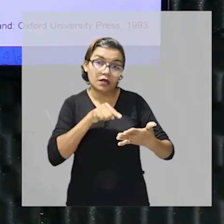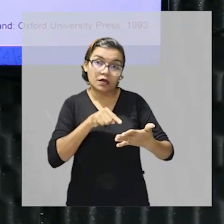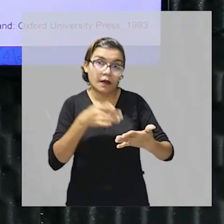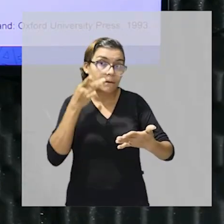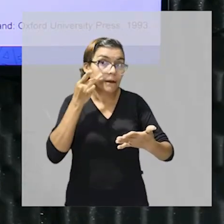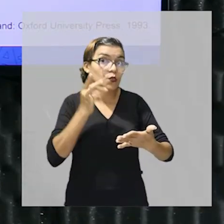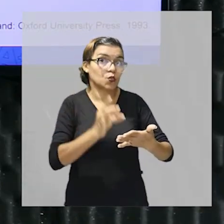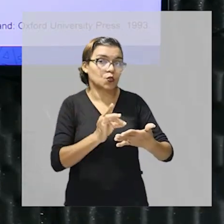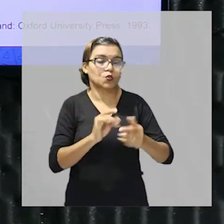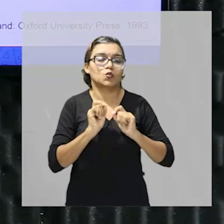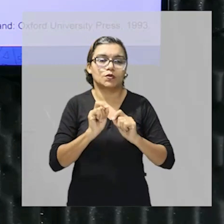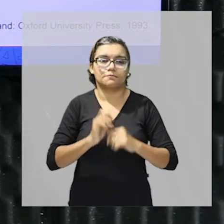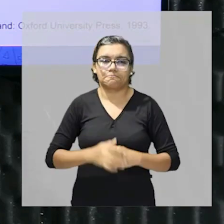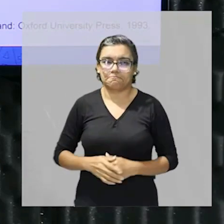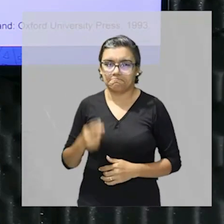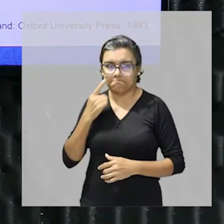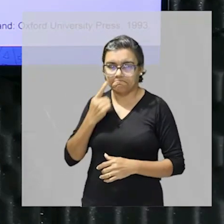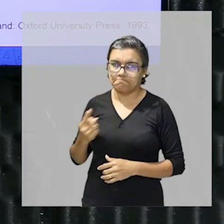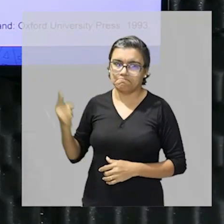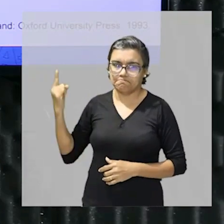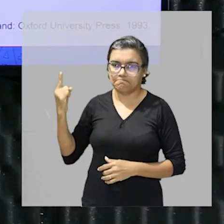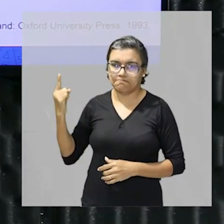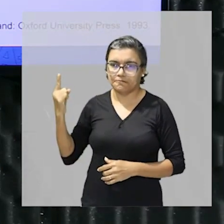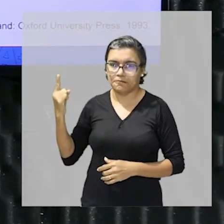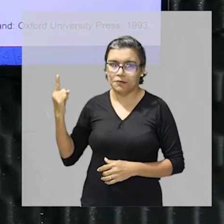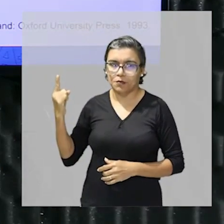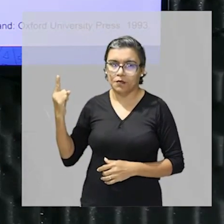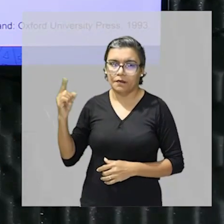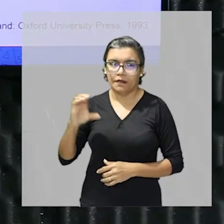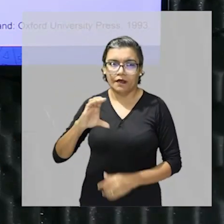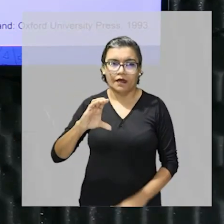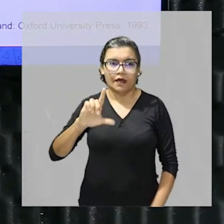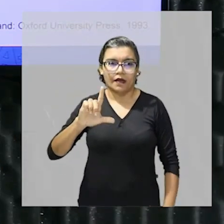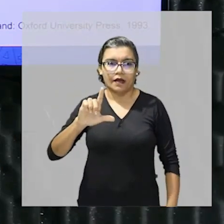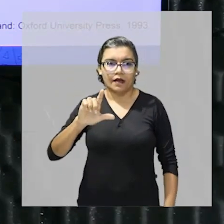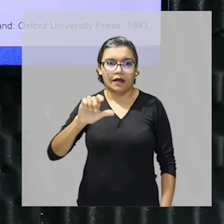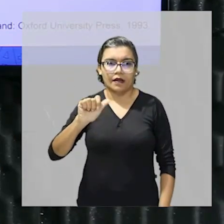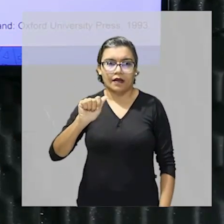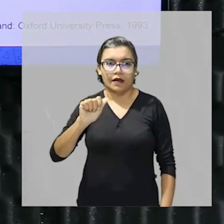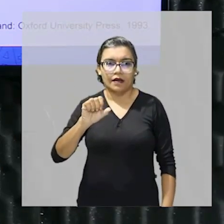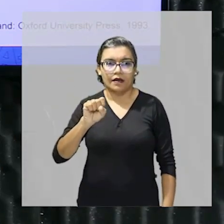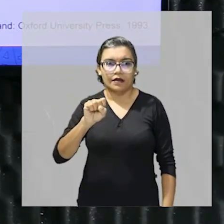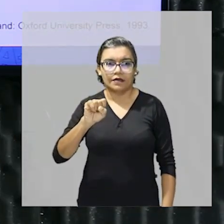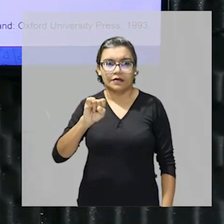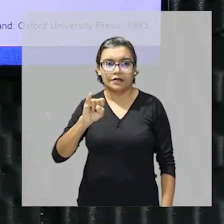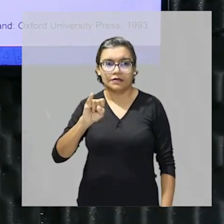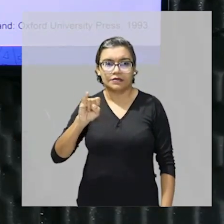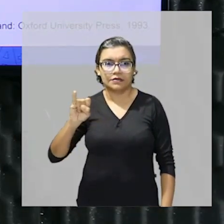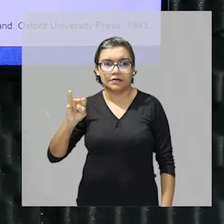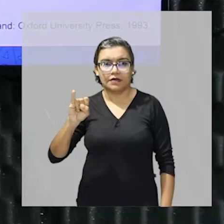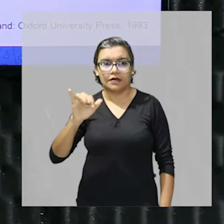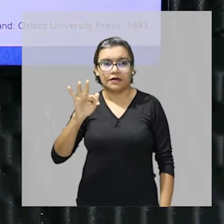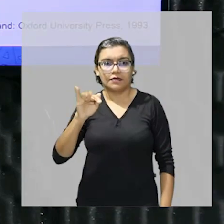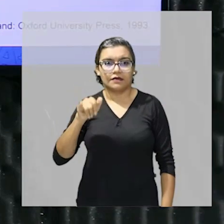atenção. Classifying, que é o título, é uma palavra cognata. Você pensa em alguma coisa em